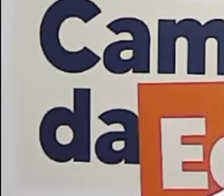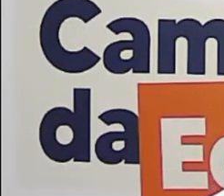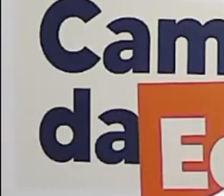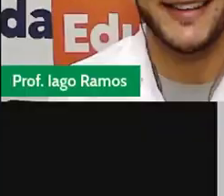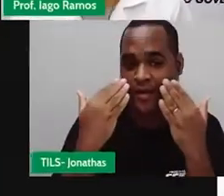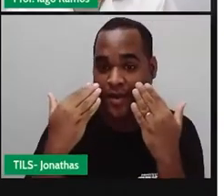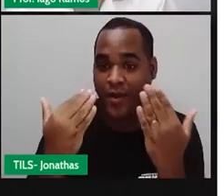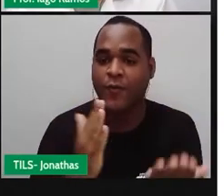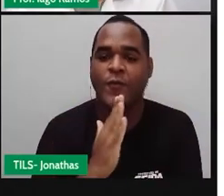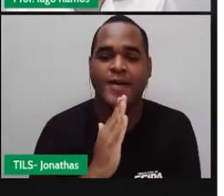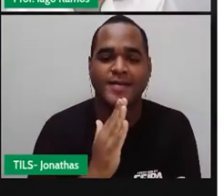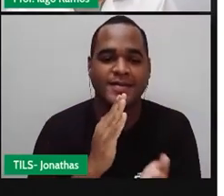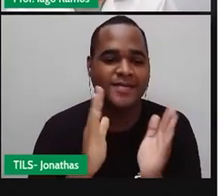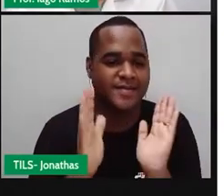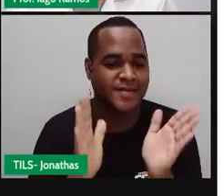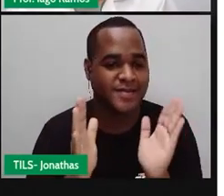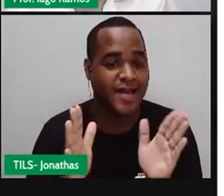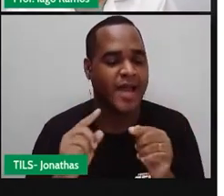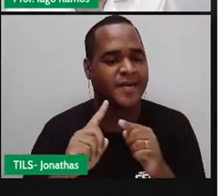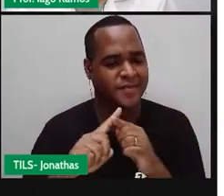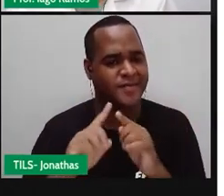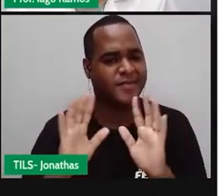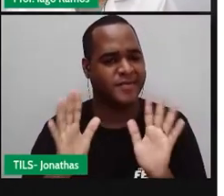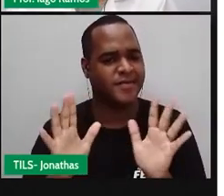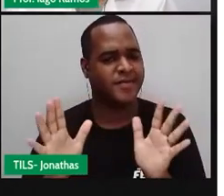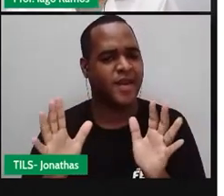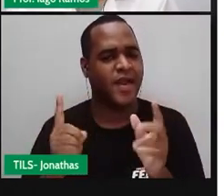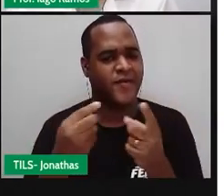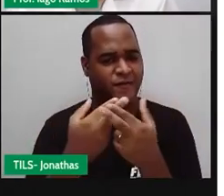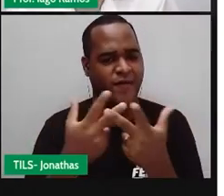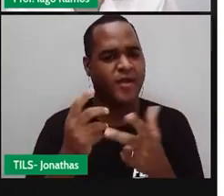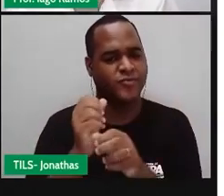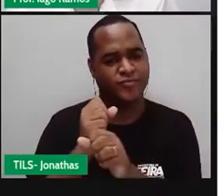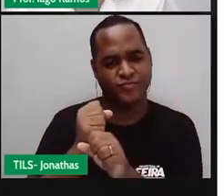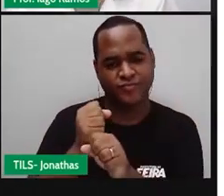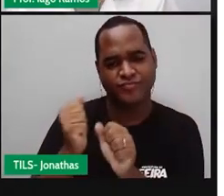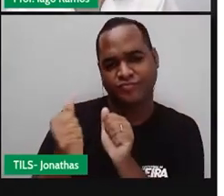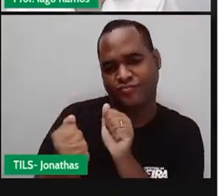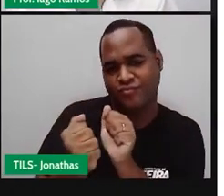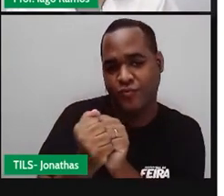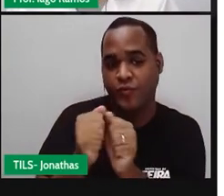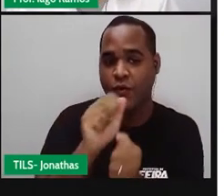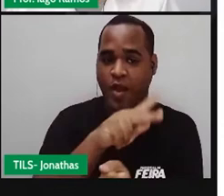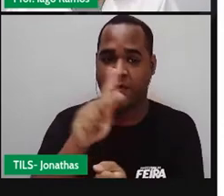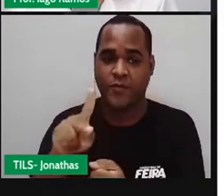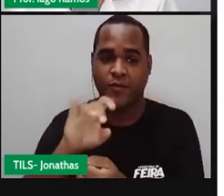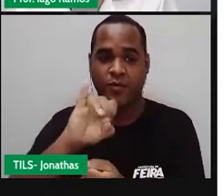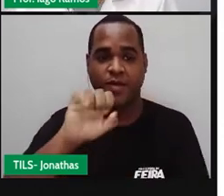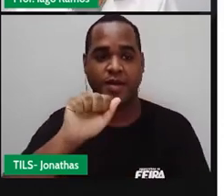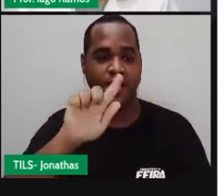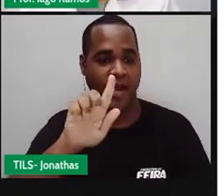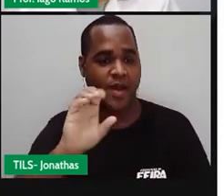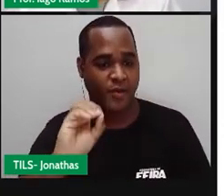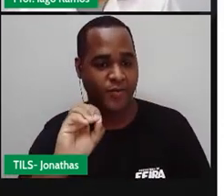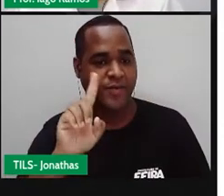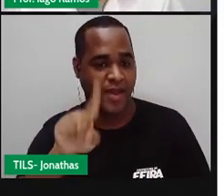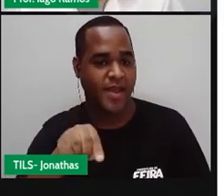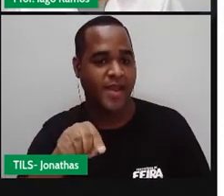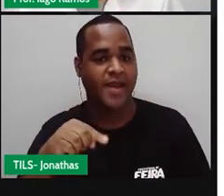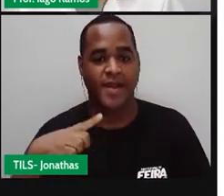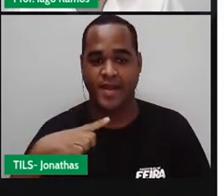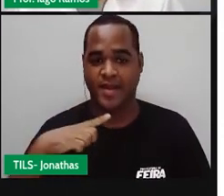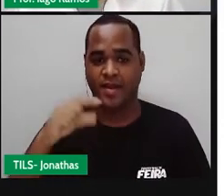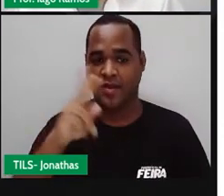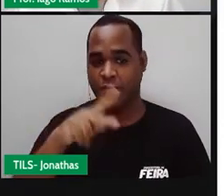você já me conheça nós estamos há um tempinho juntos eu sou o professor Iago Ramos Tá bom